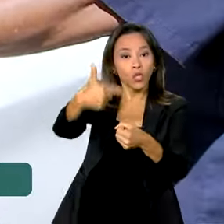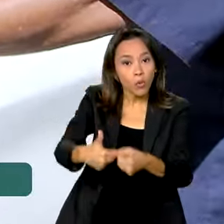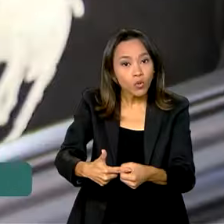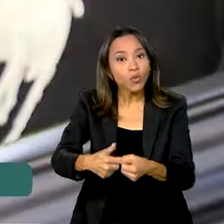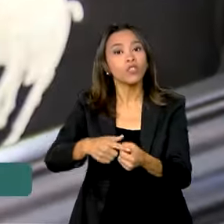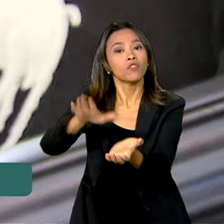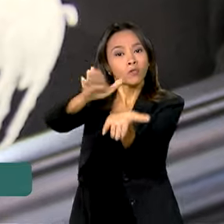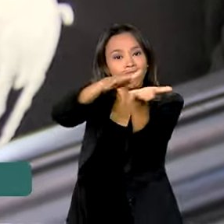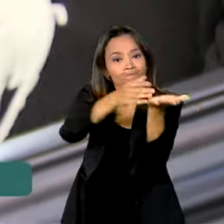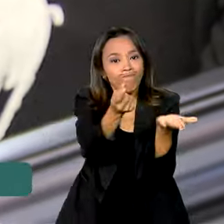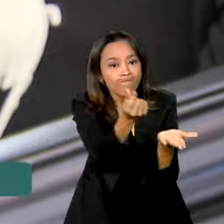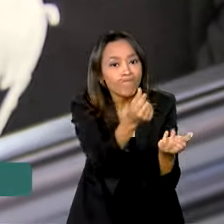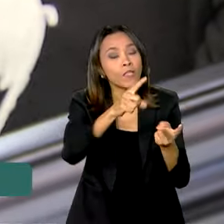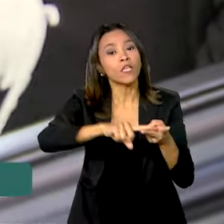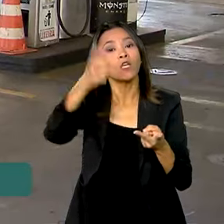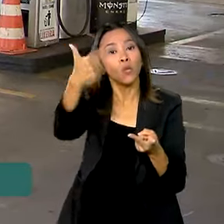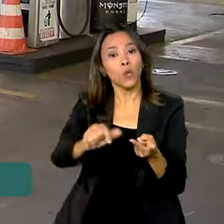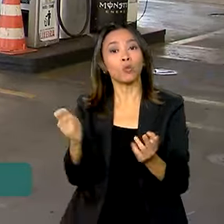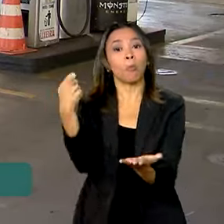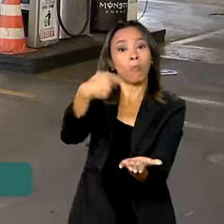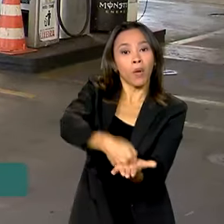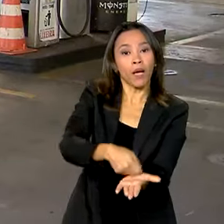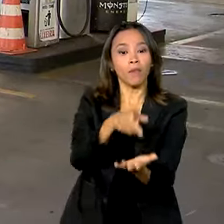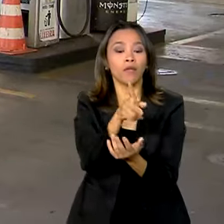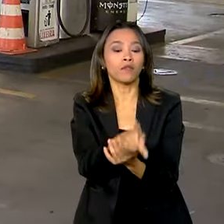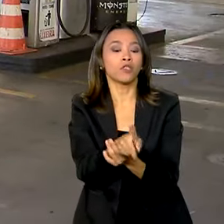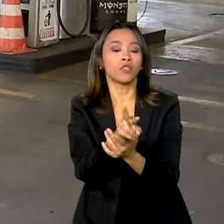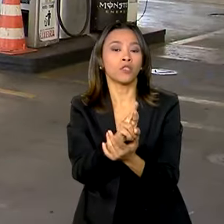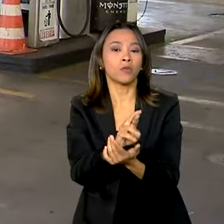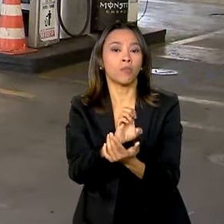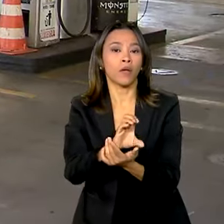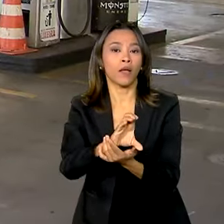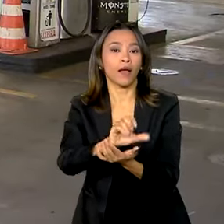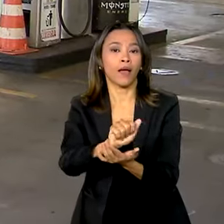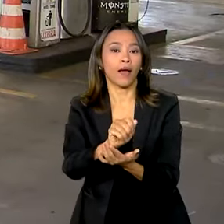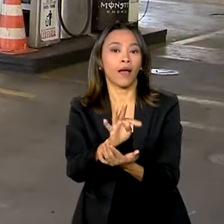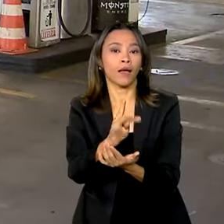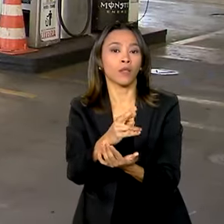a limitação no pagamento de precatórios também ajudaram a engordar a soma final.